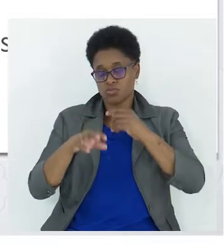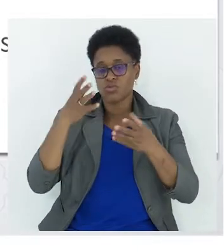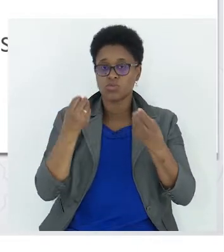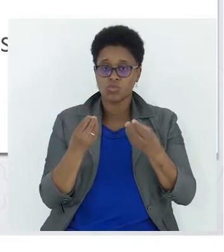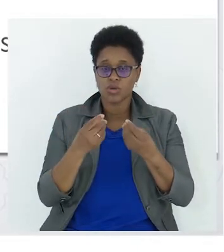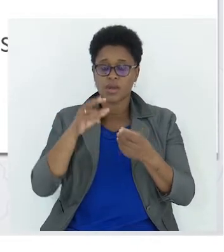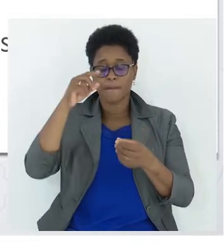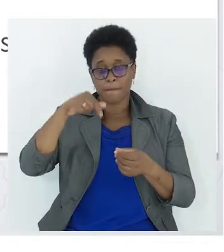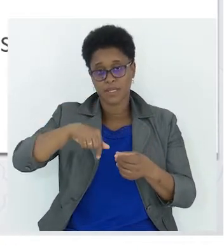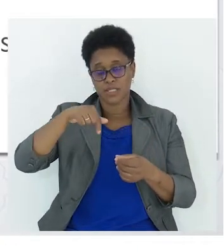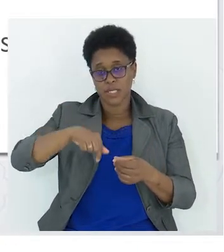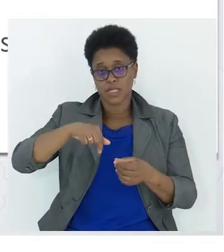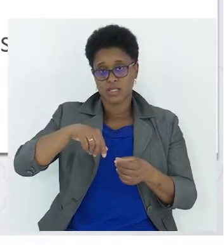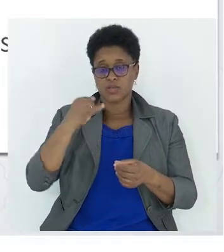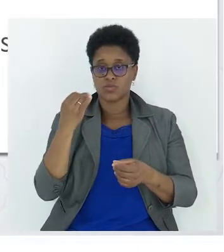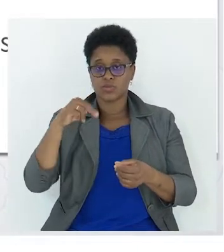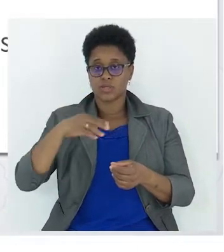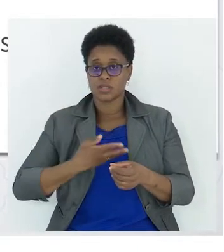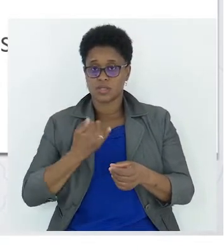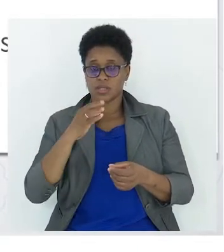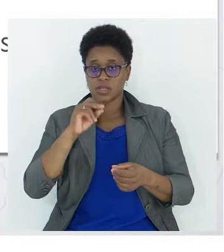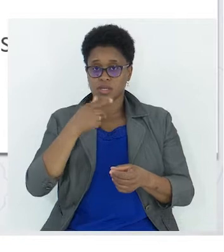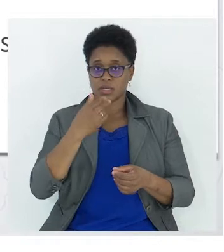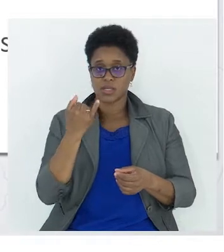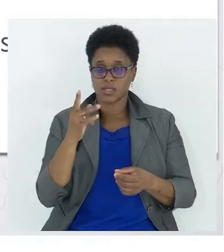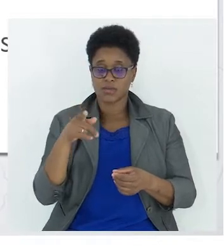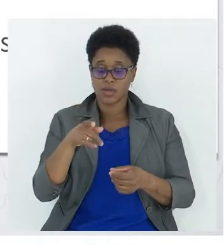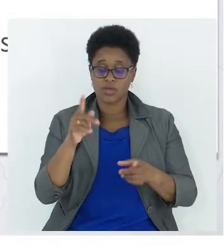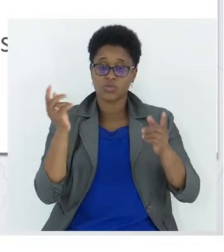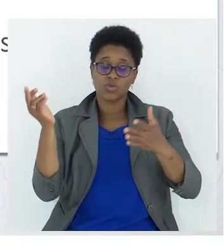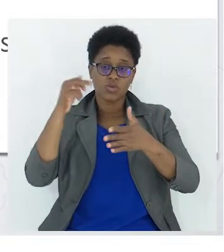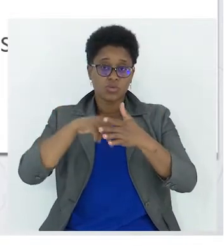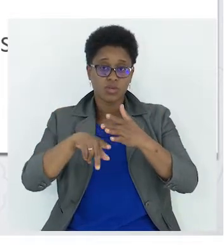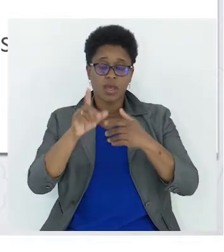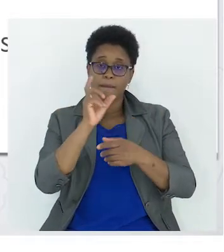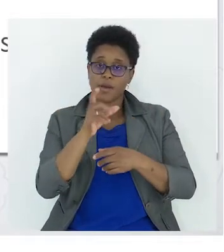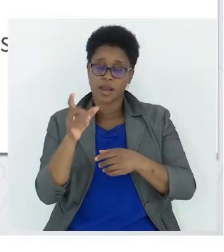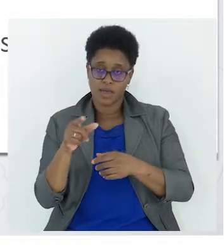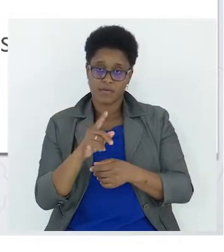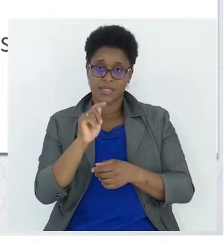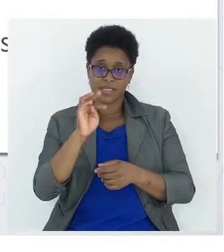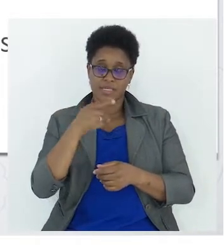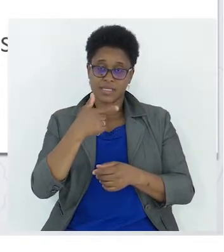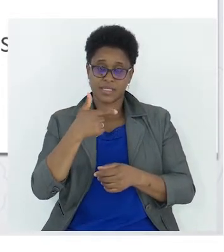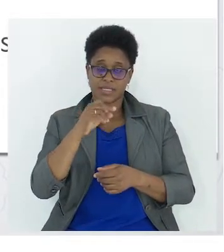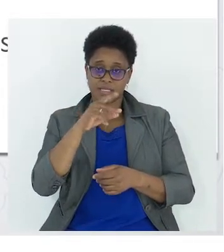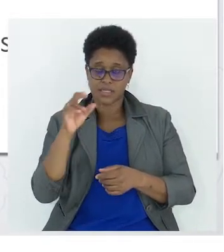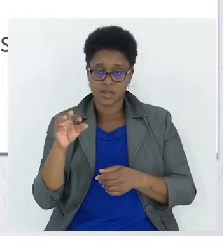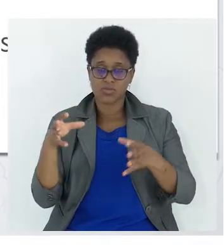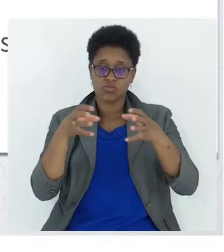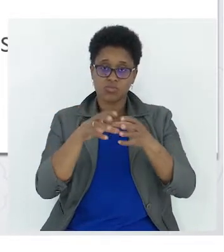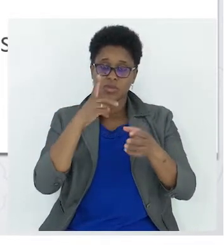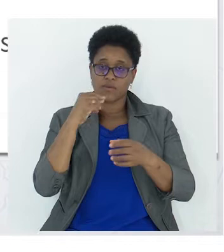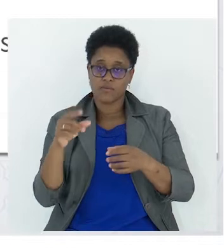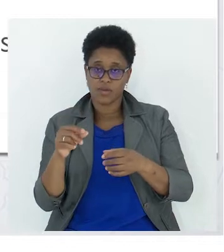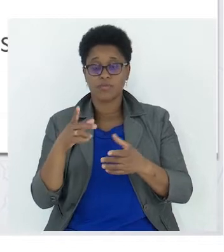indicativo. Então, aqui tu enquadraste a palavra estão naquilo que é a classe de verbos, ok? Mais